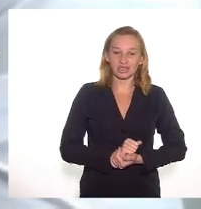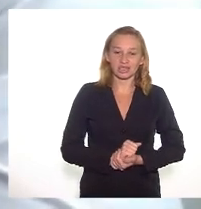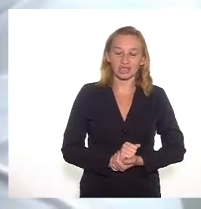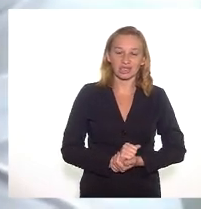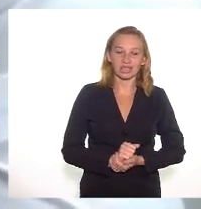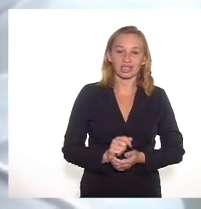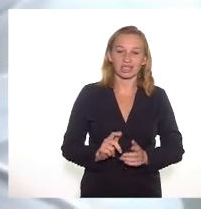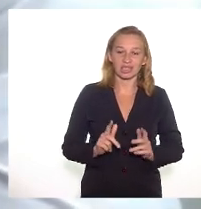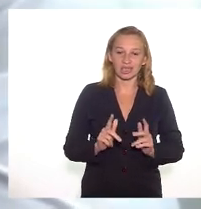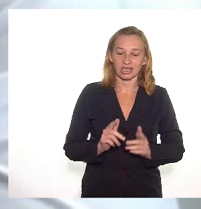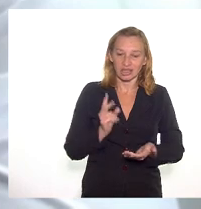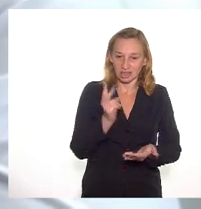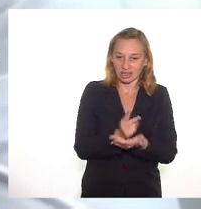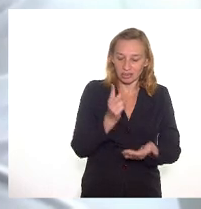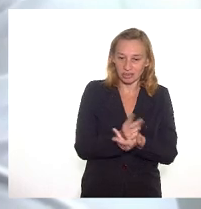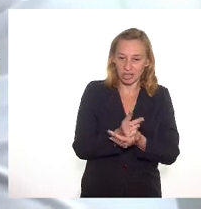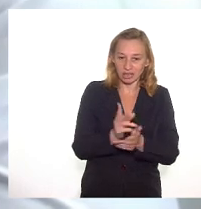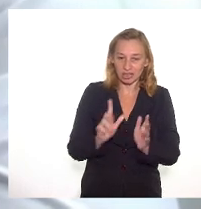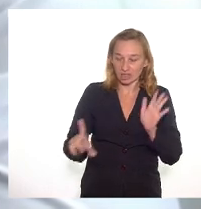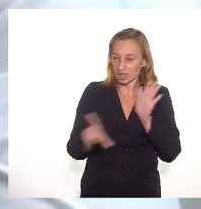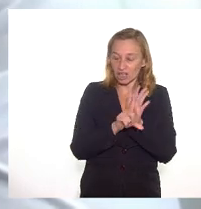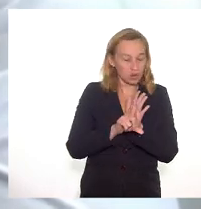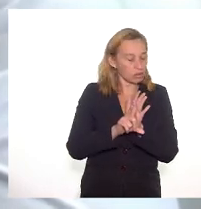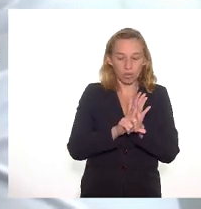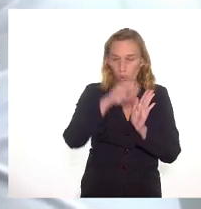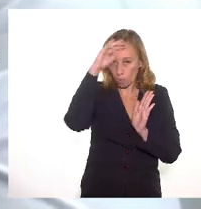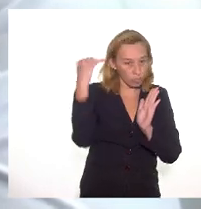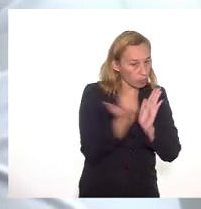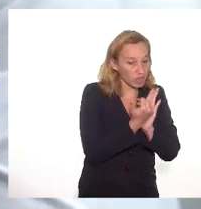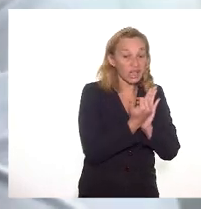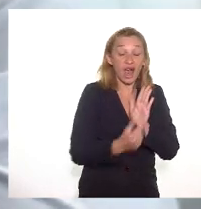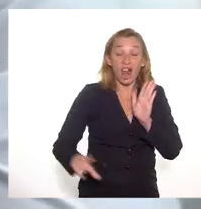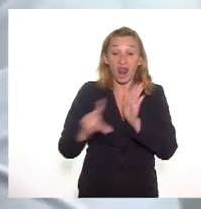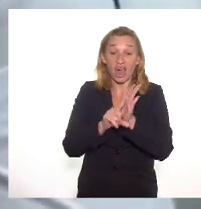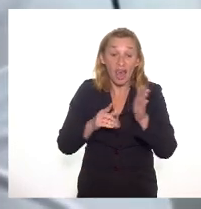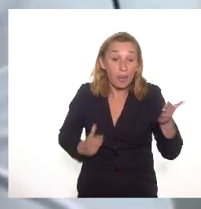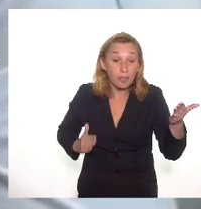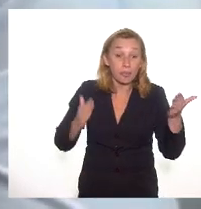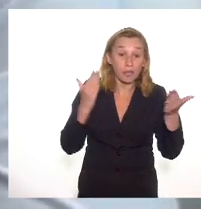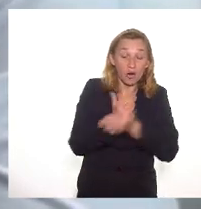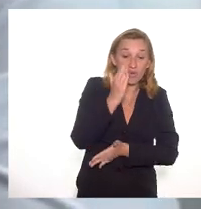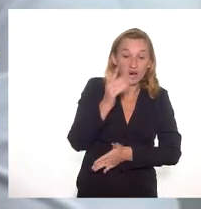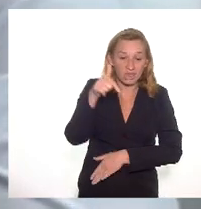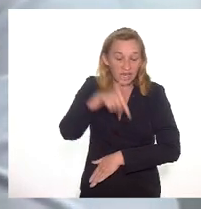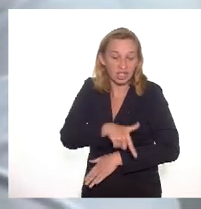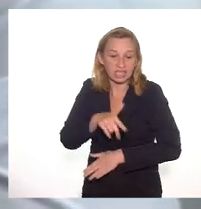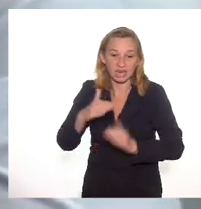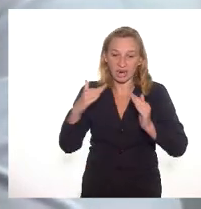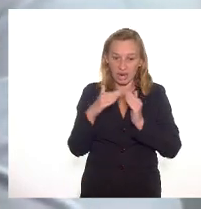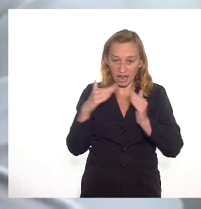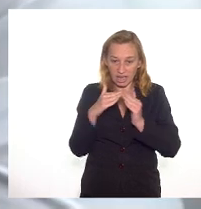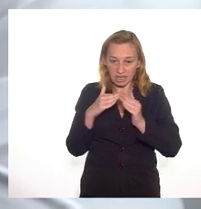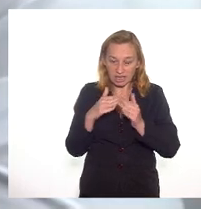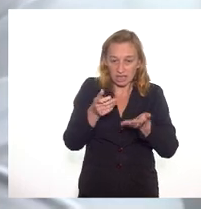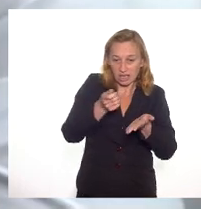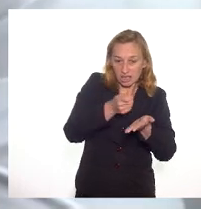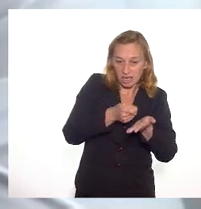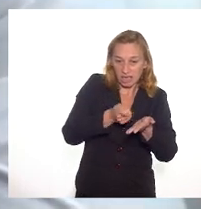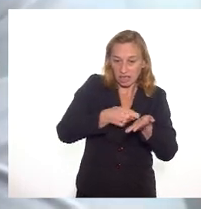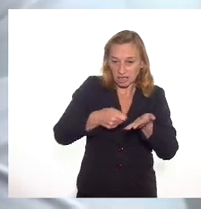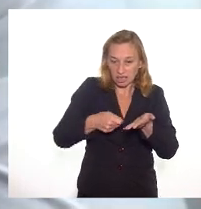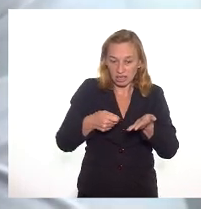nesse mesmo intuito de leis nossas que não são cumpridas, a lei que foi aprovada com muitos coautores aqui na casa de vacinação prioritária